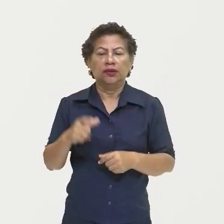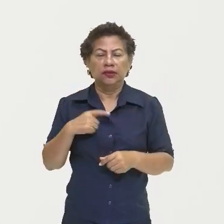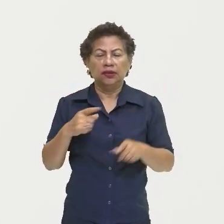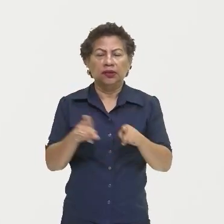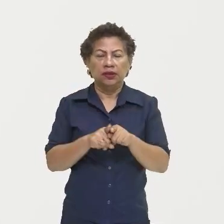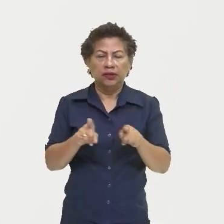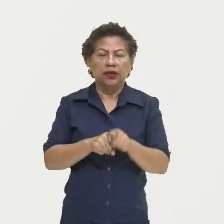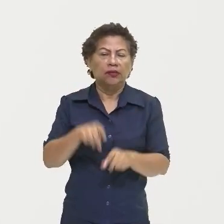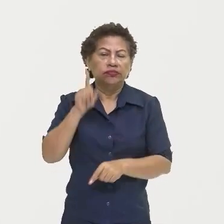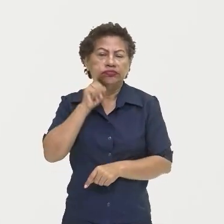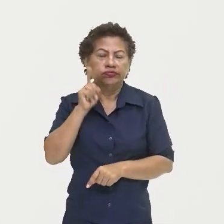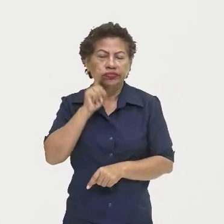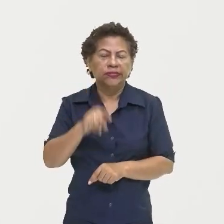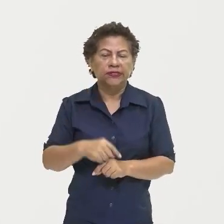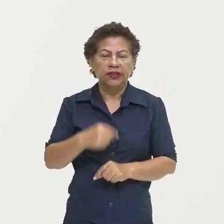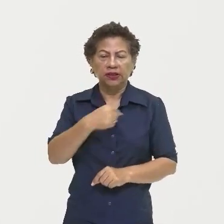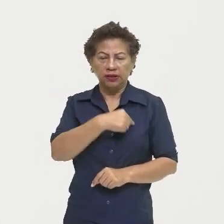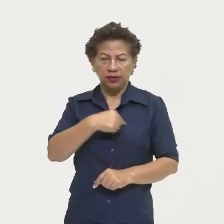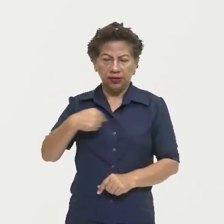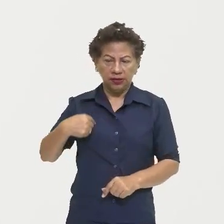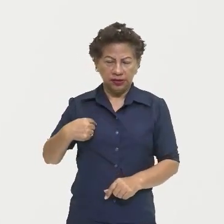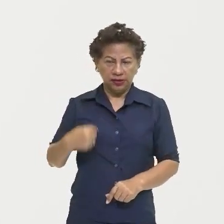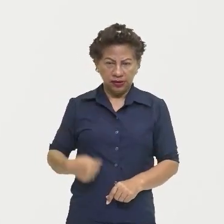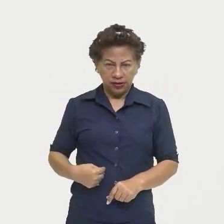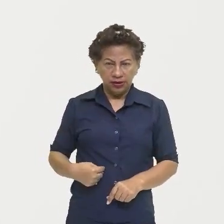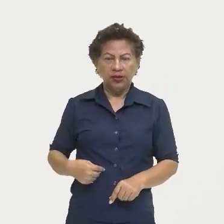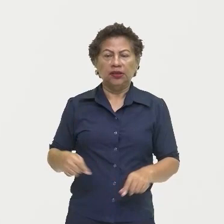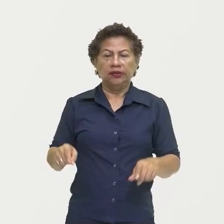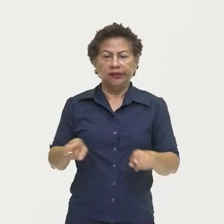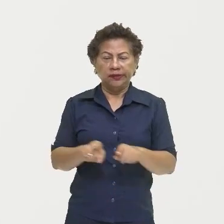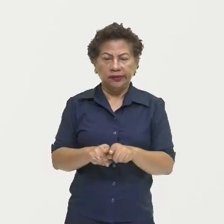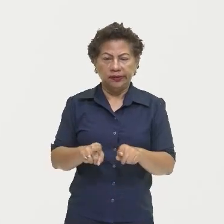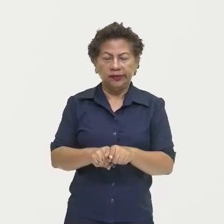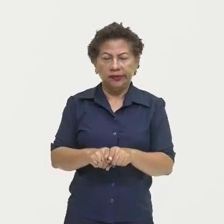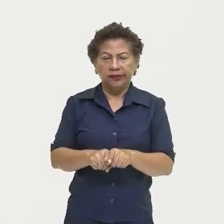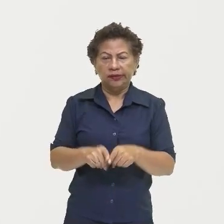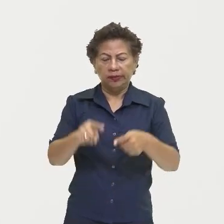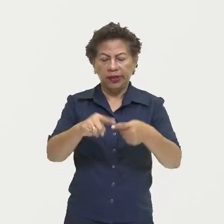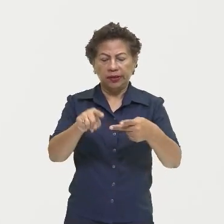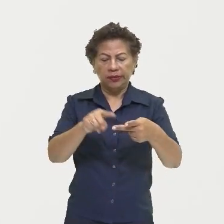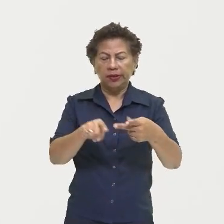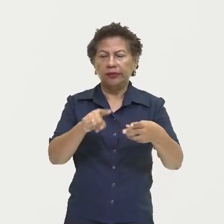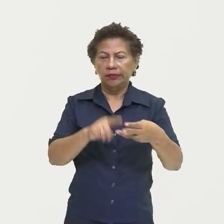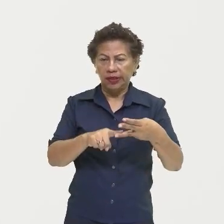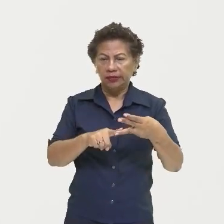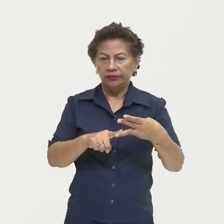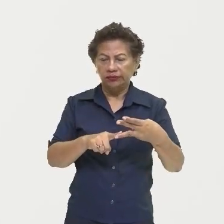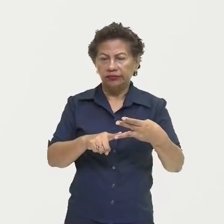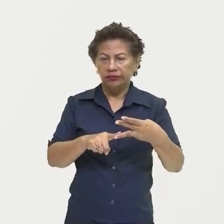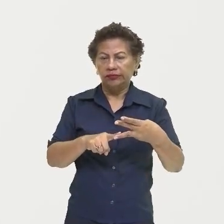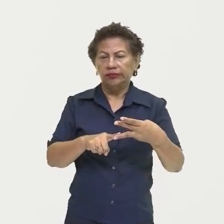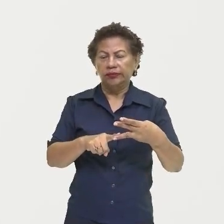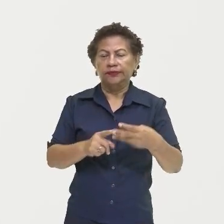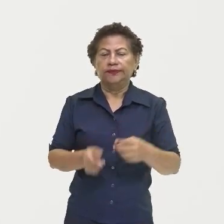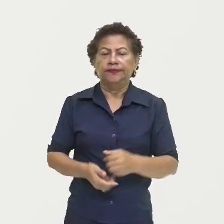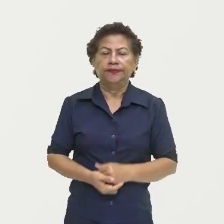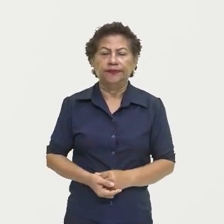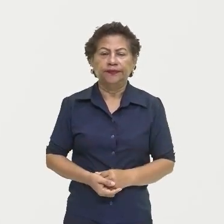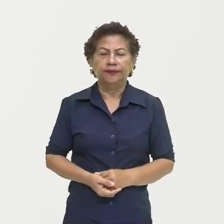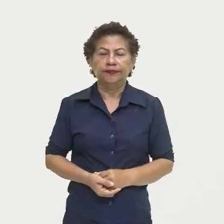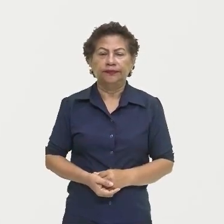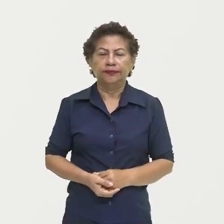os três primeiros lugares aí, tá bom? Então, só para a gente observar. Aí